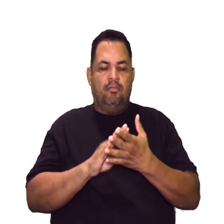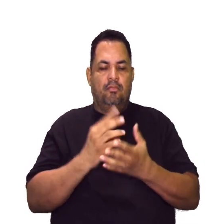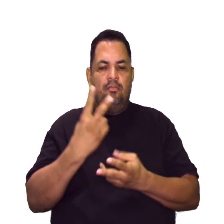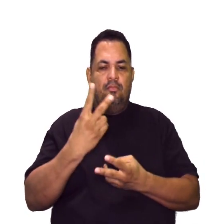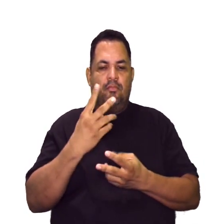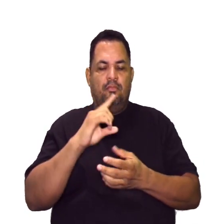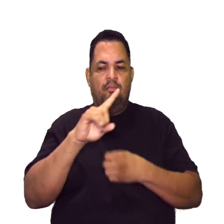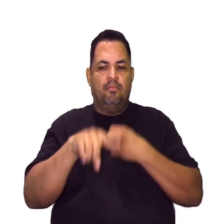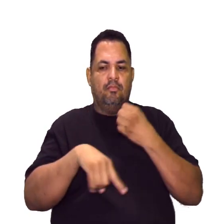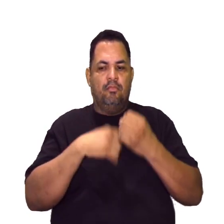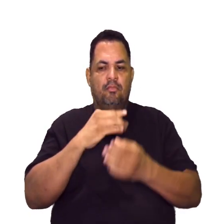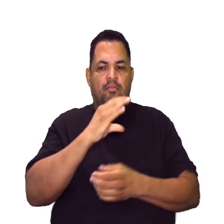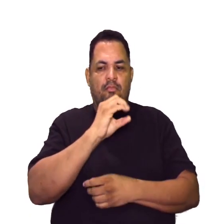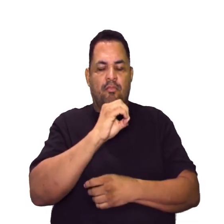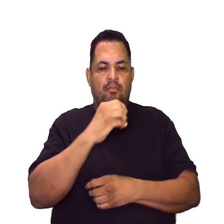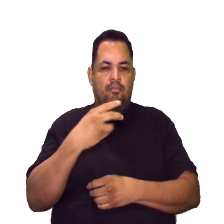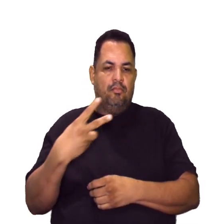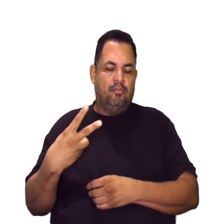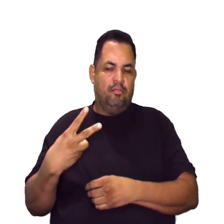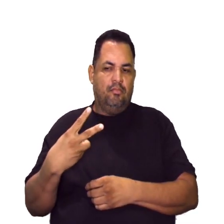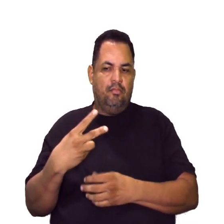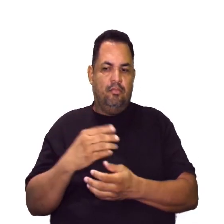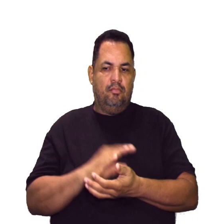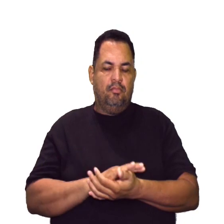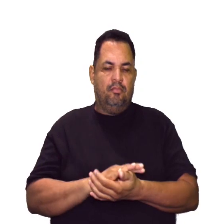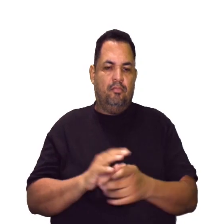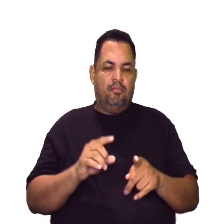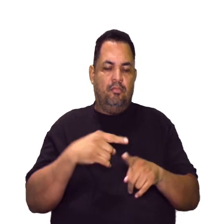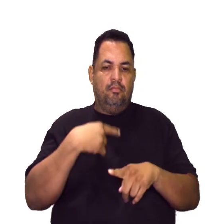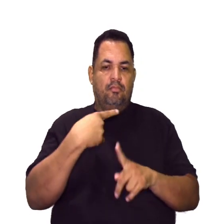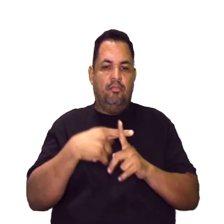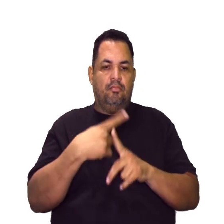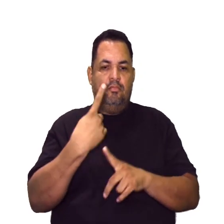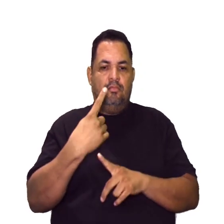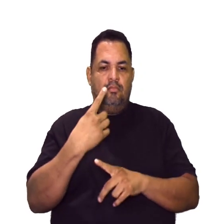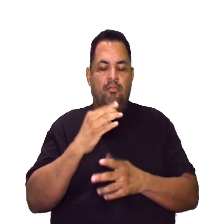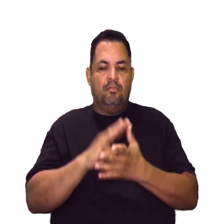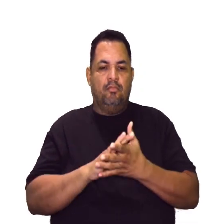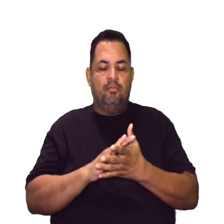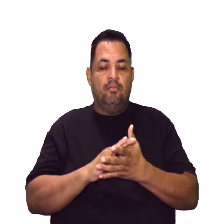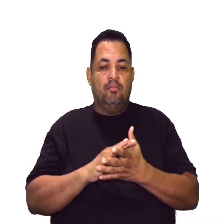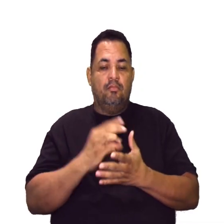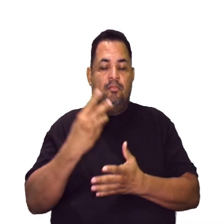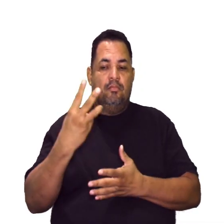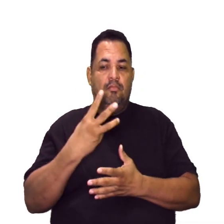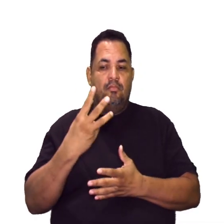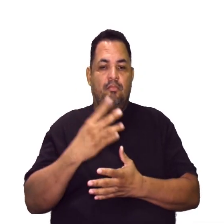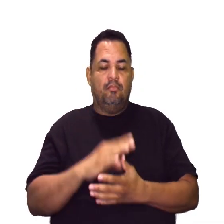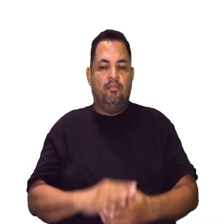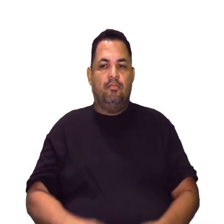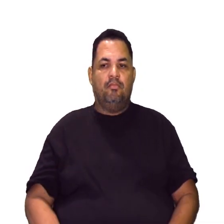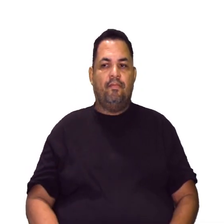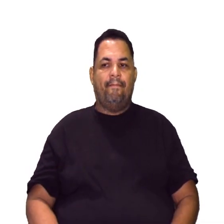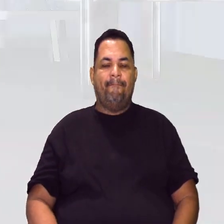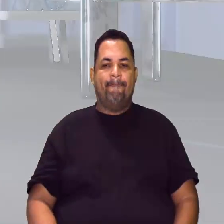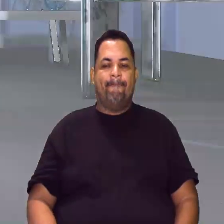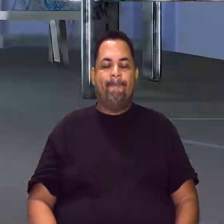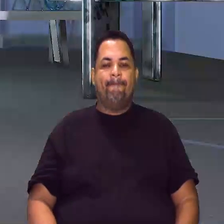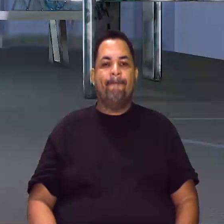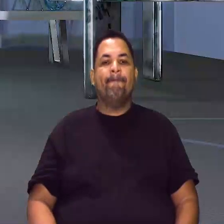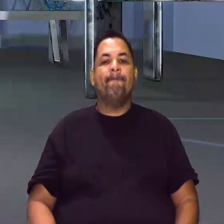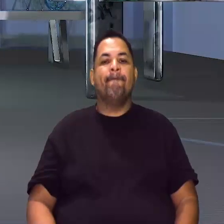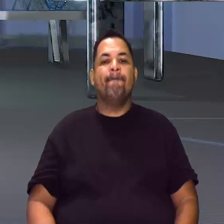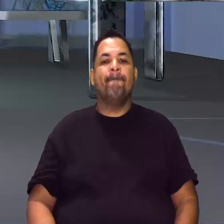2 átomos de oxigênio e um terceiro como o elemento central. Tá certo?